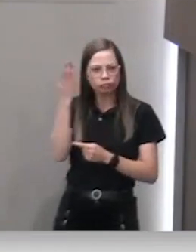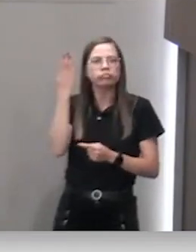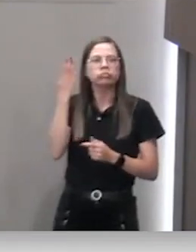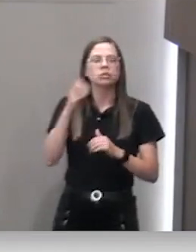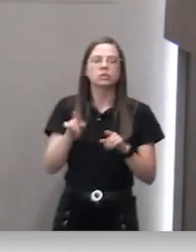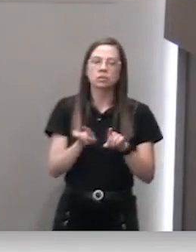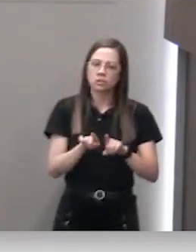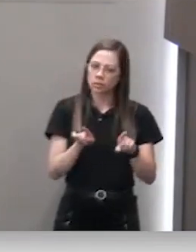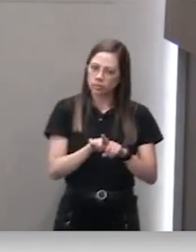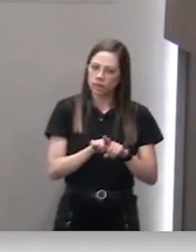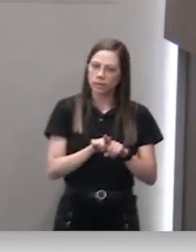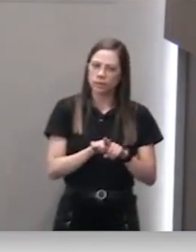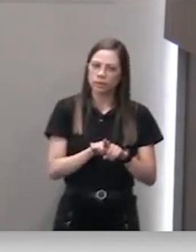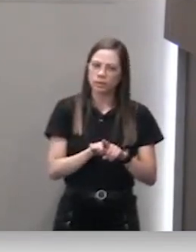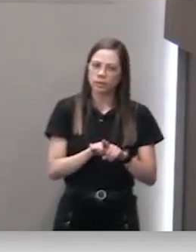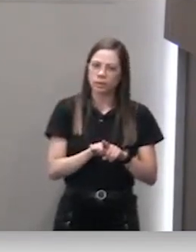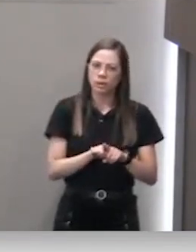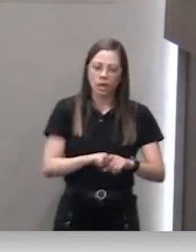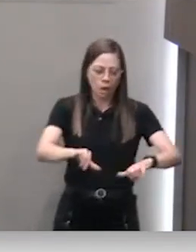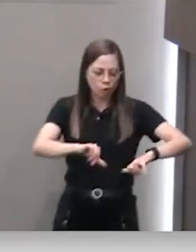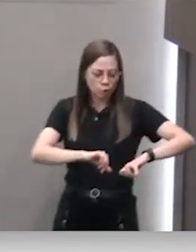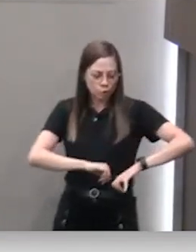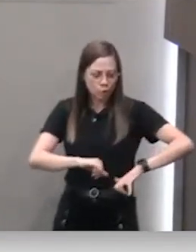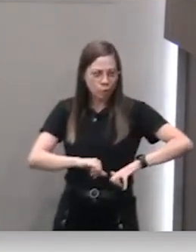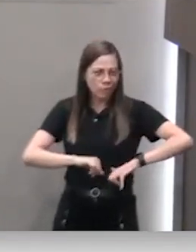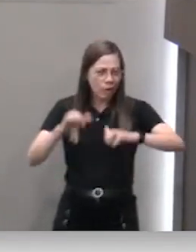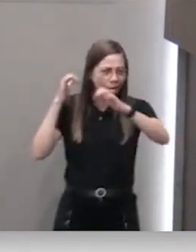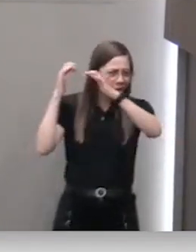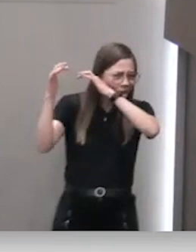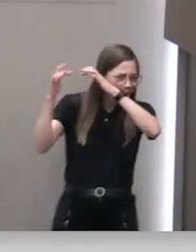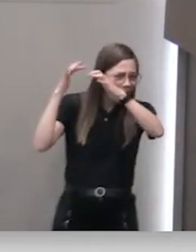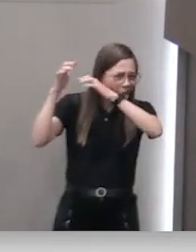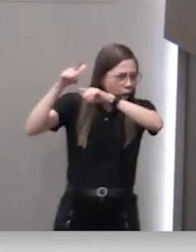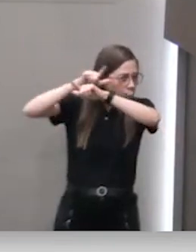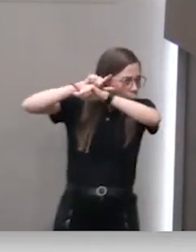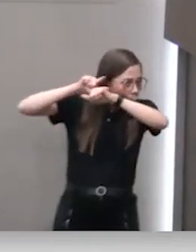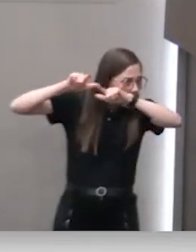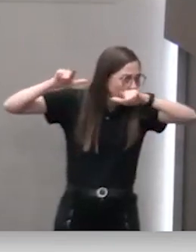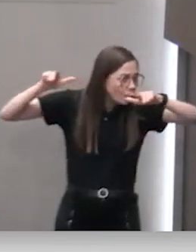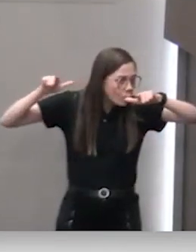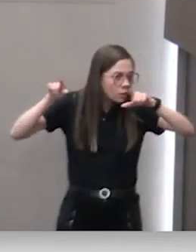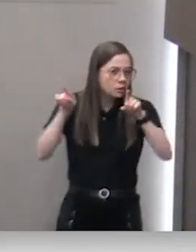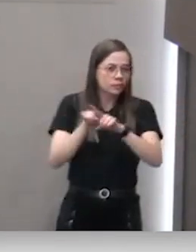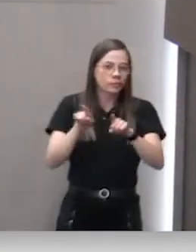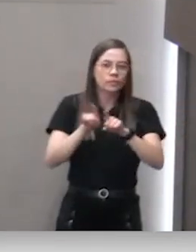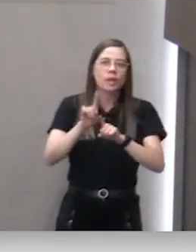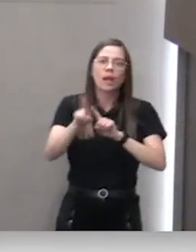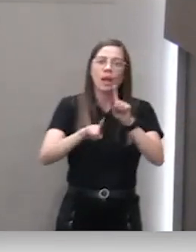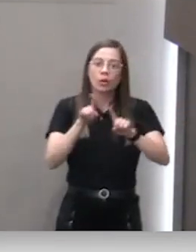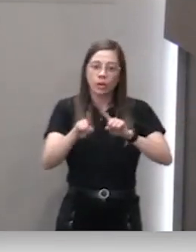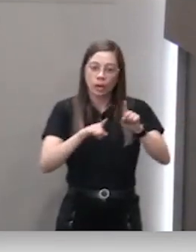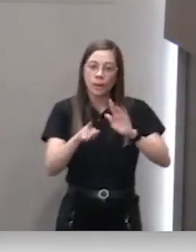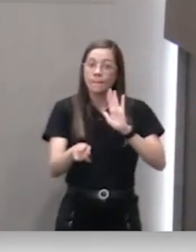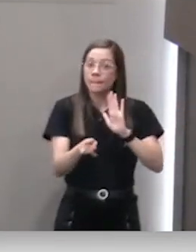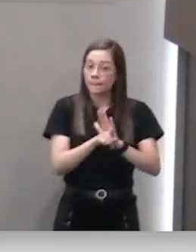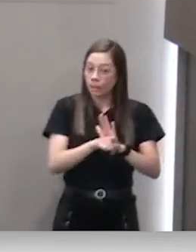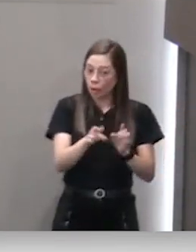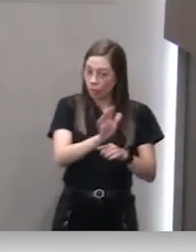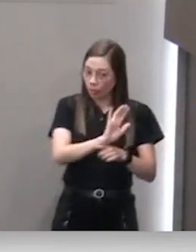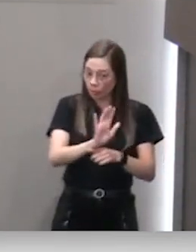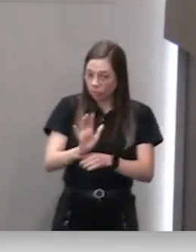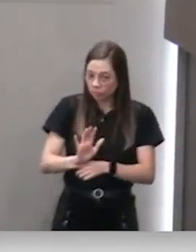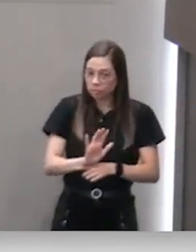naquela época que ele sofreu uma lavagem cerebral. Isso é objeto de um documentário da BBC de